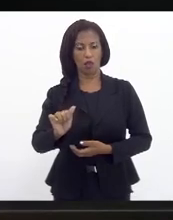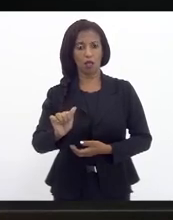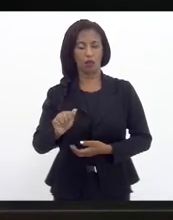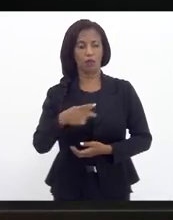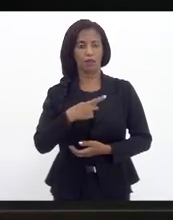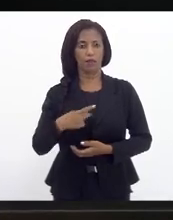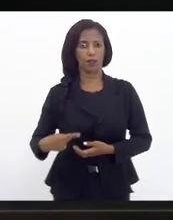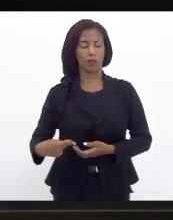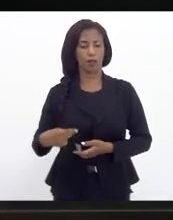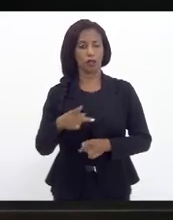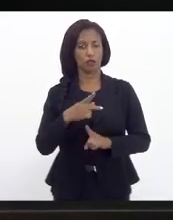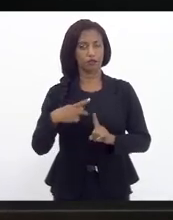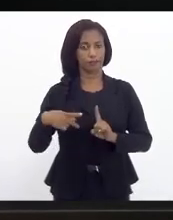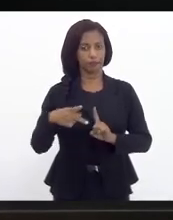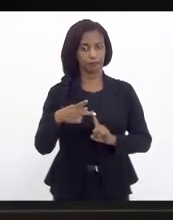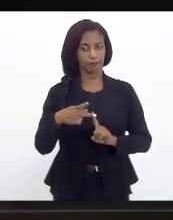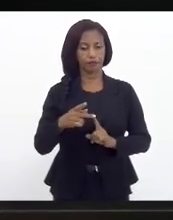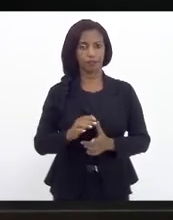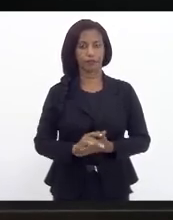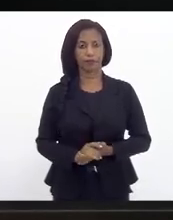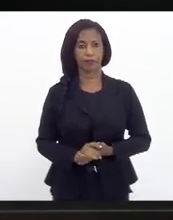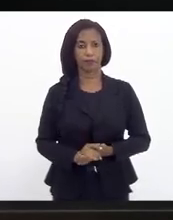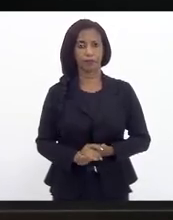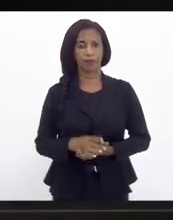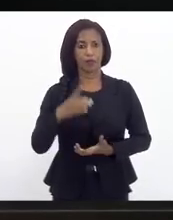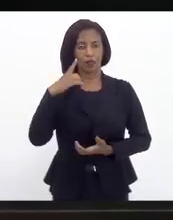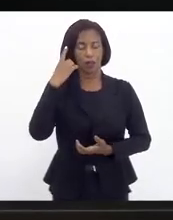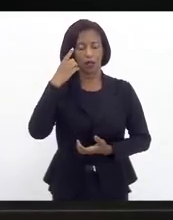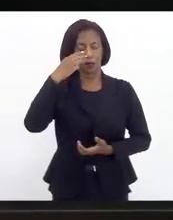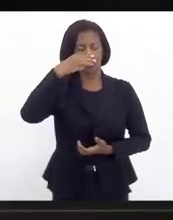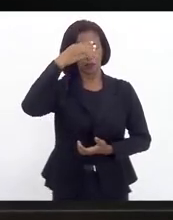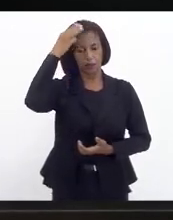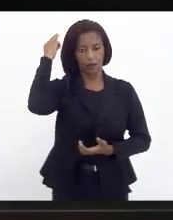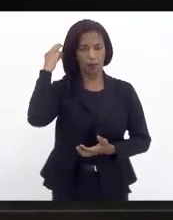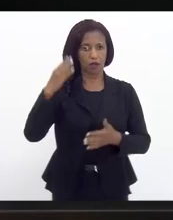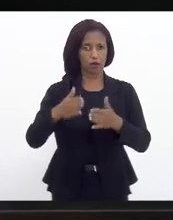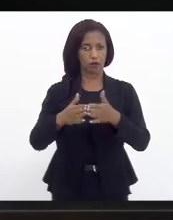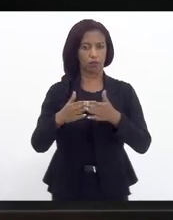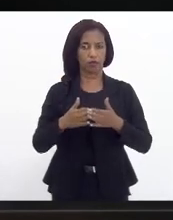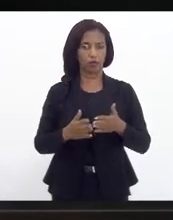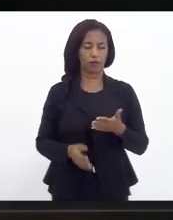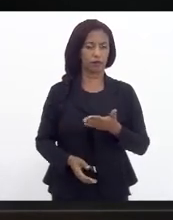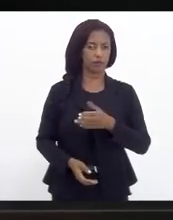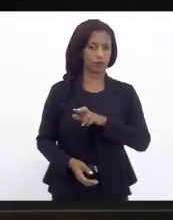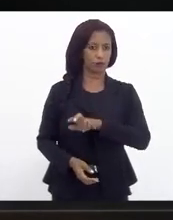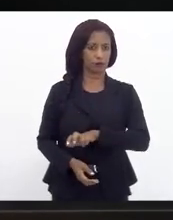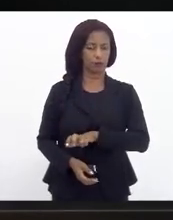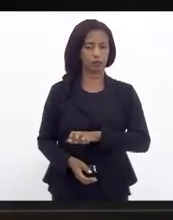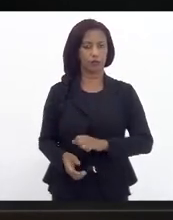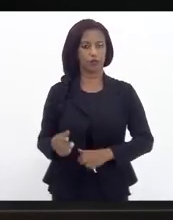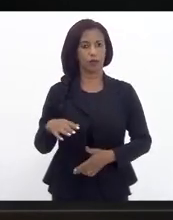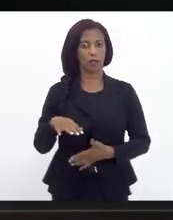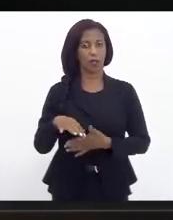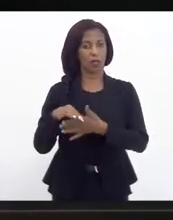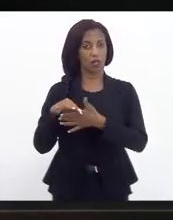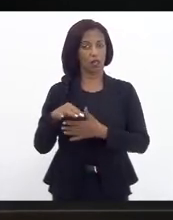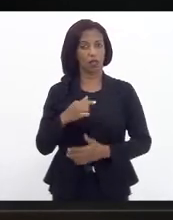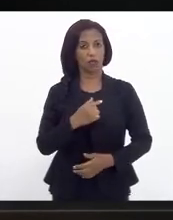Previdência, deputado Márcio Pacheco aqui, por favor, pela liderança do governo.